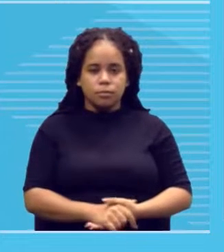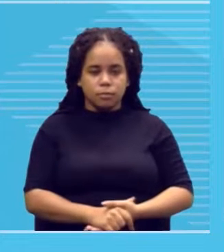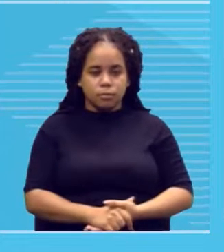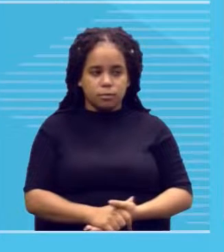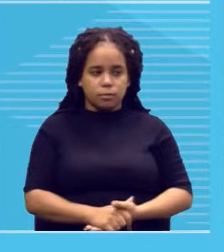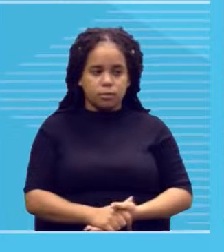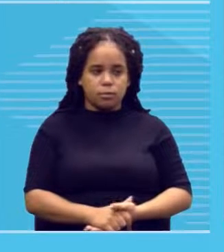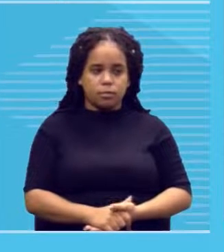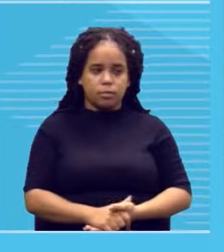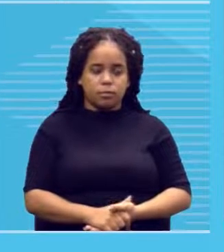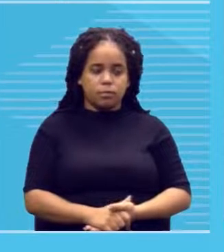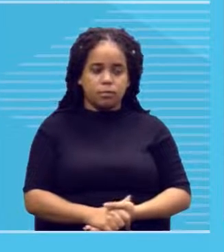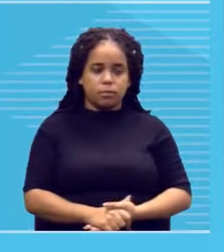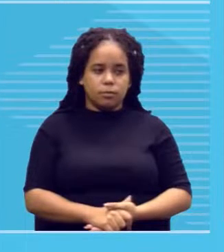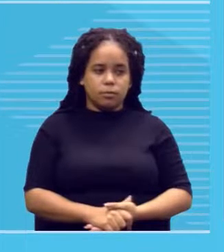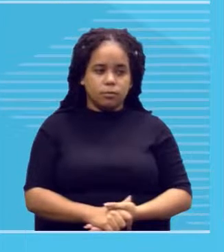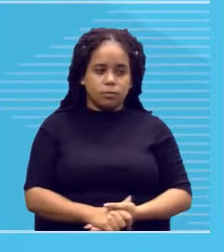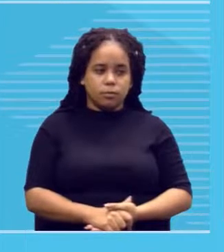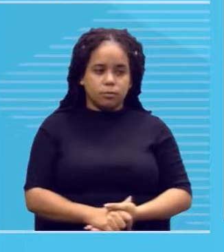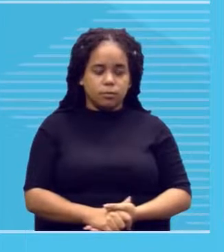13 cm